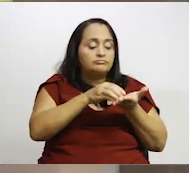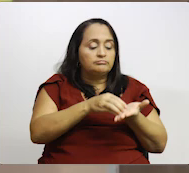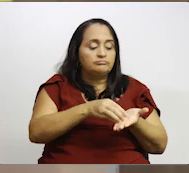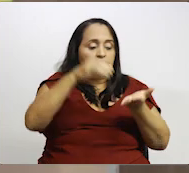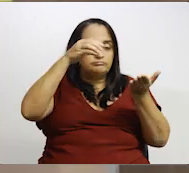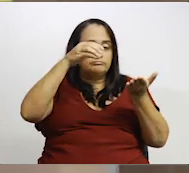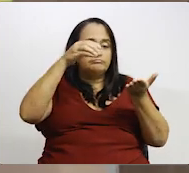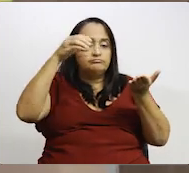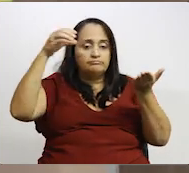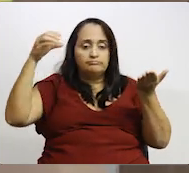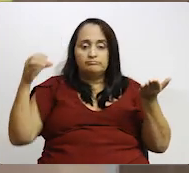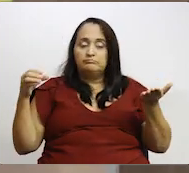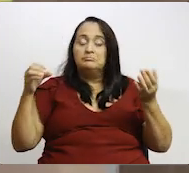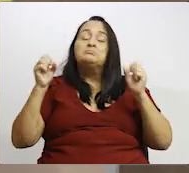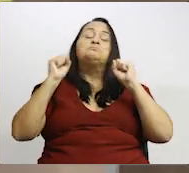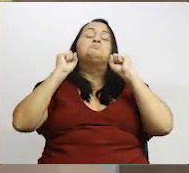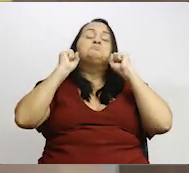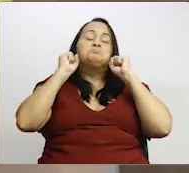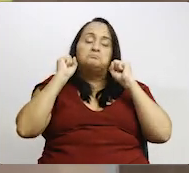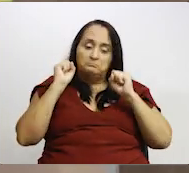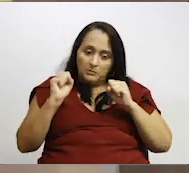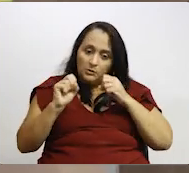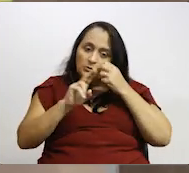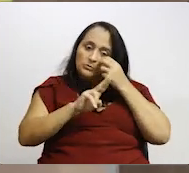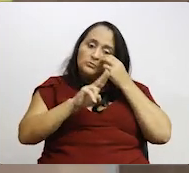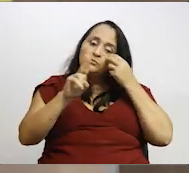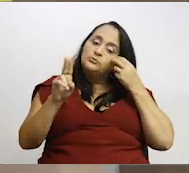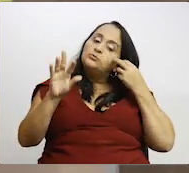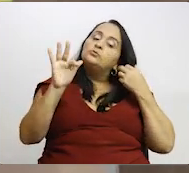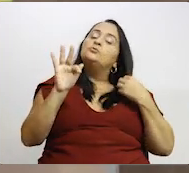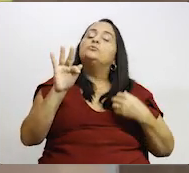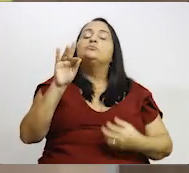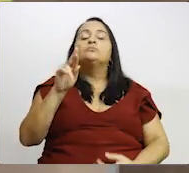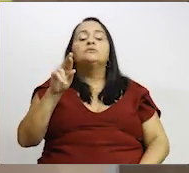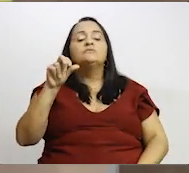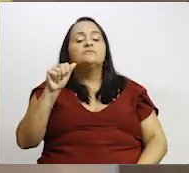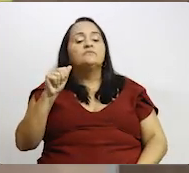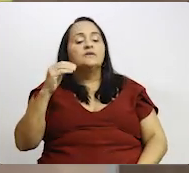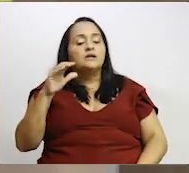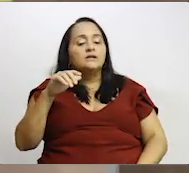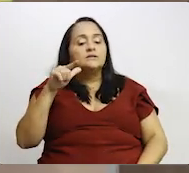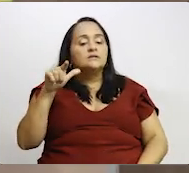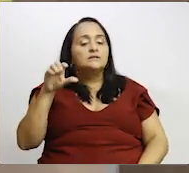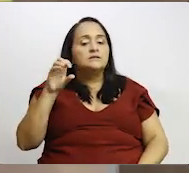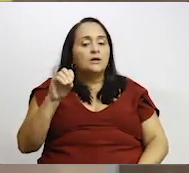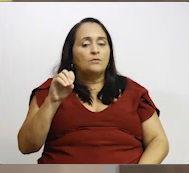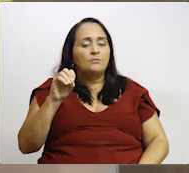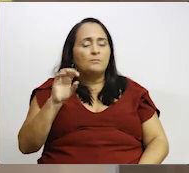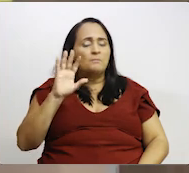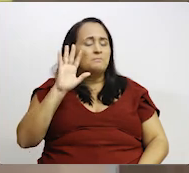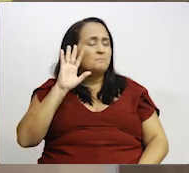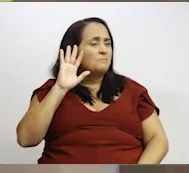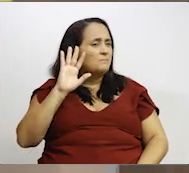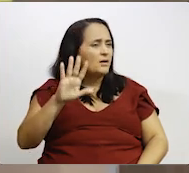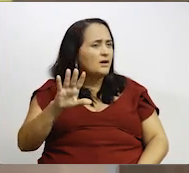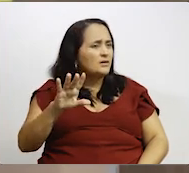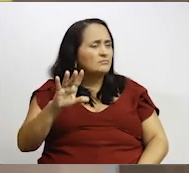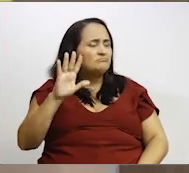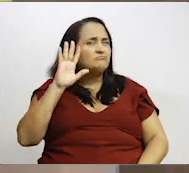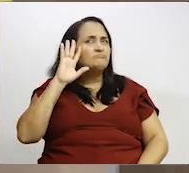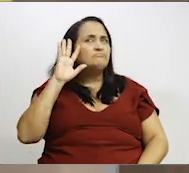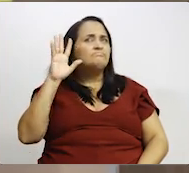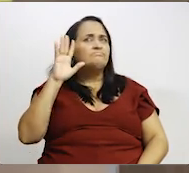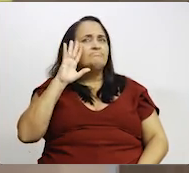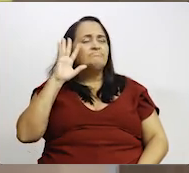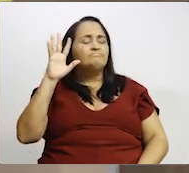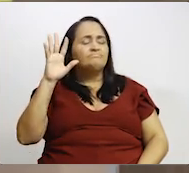ser chamado de fração, beleza? Mas será que a gente consegue sempre